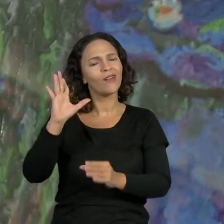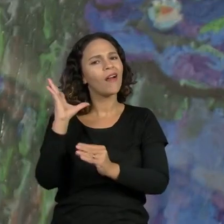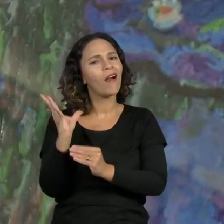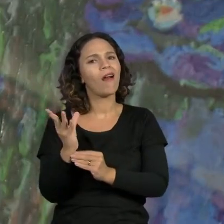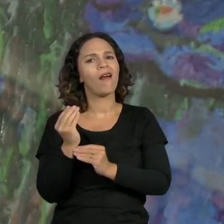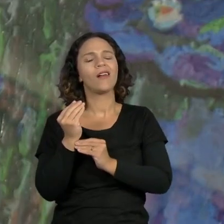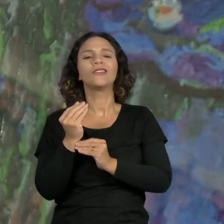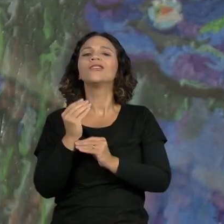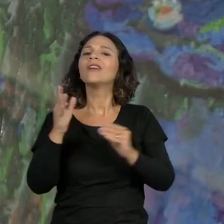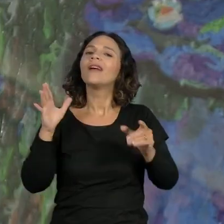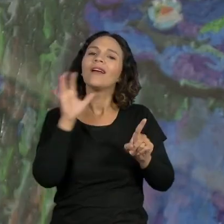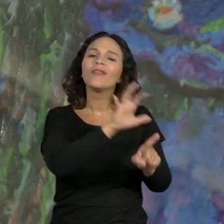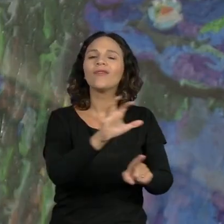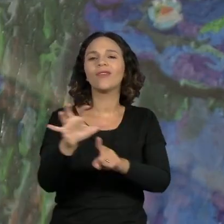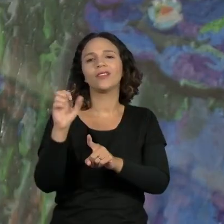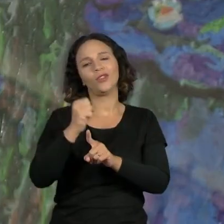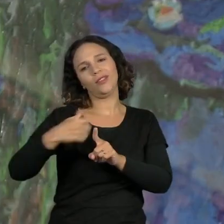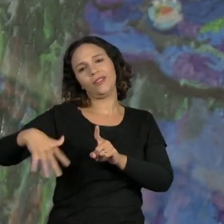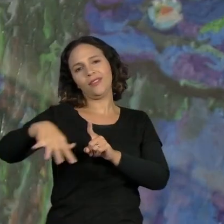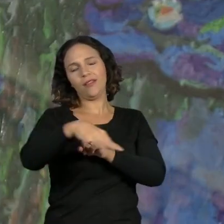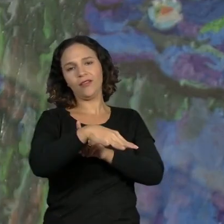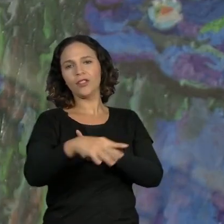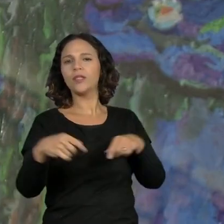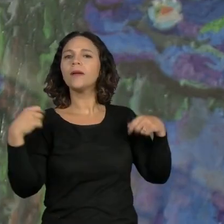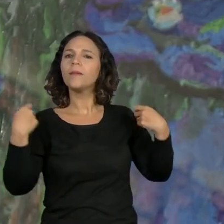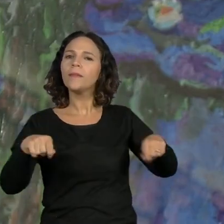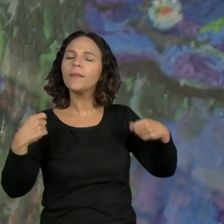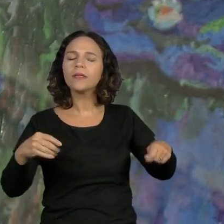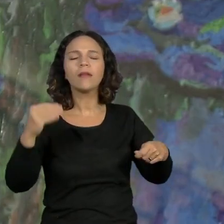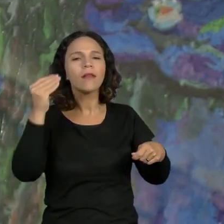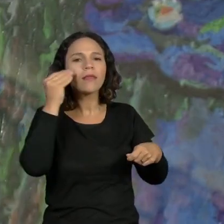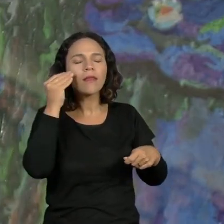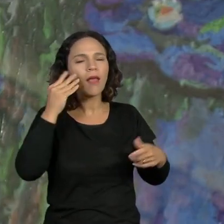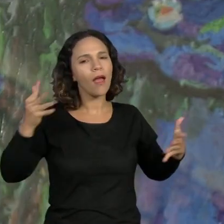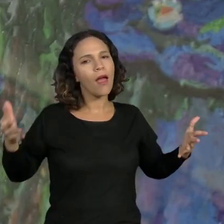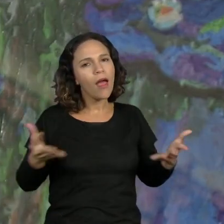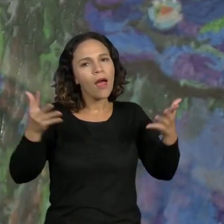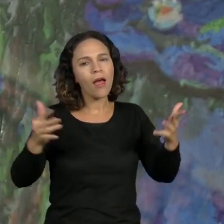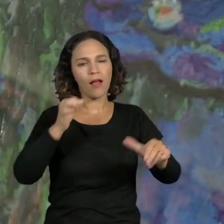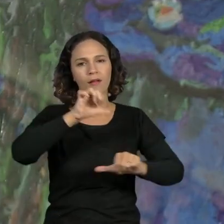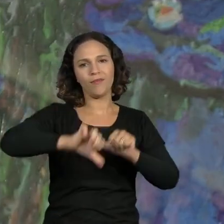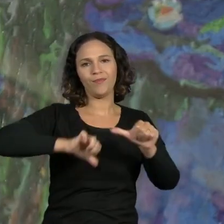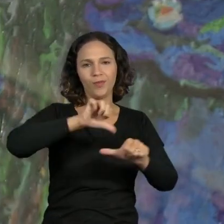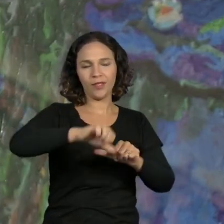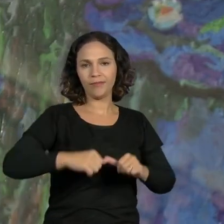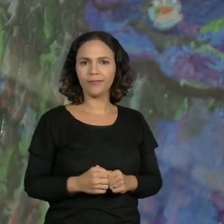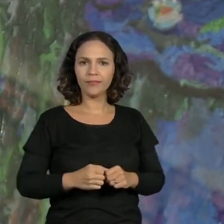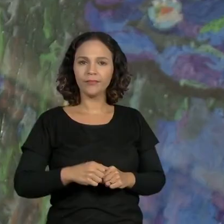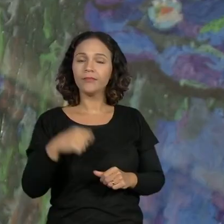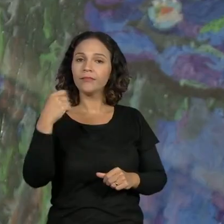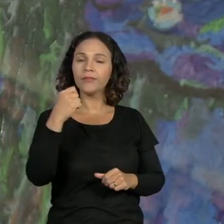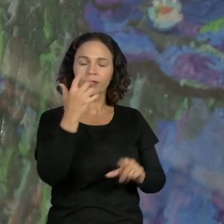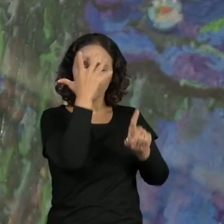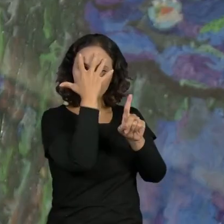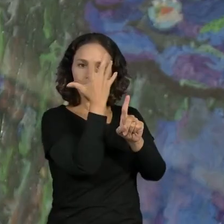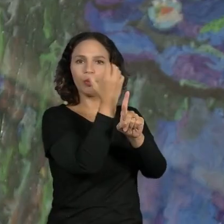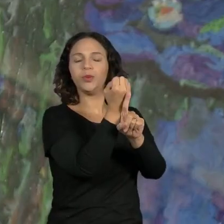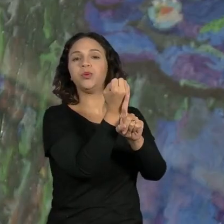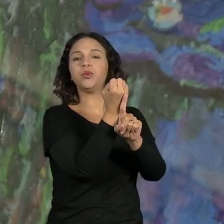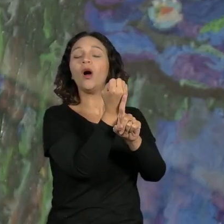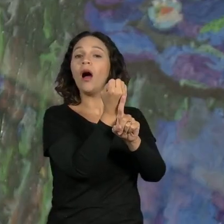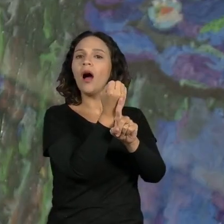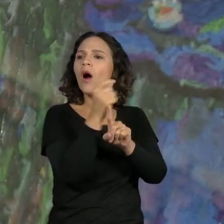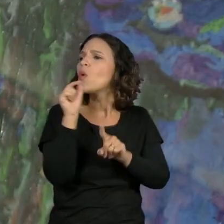papel social, ela tem que provocar uma mudança na sociedade, chamar a atenção do público